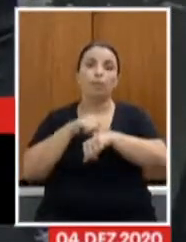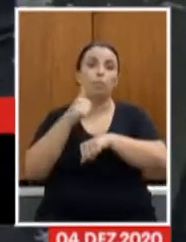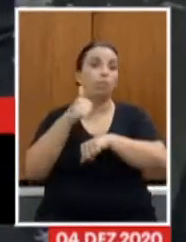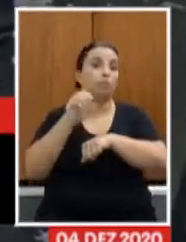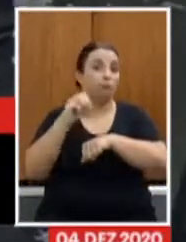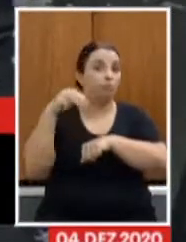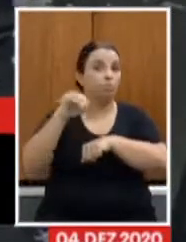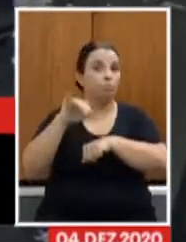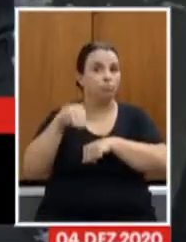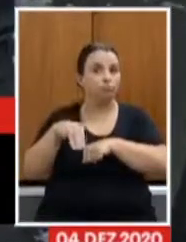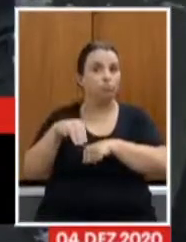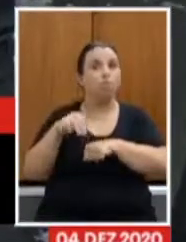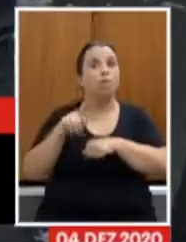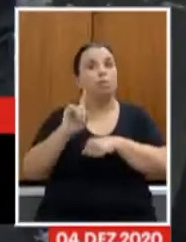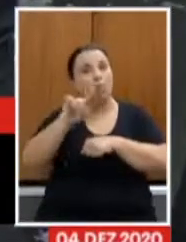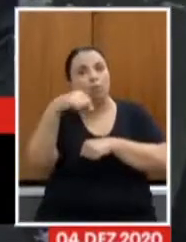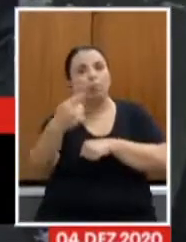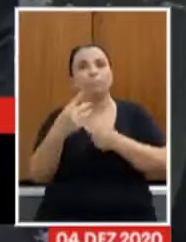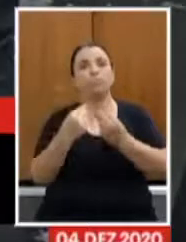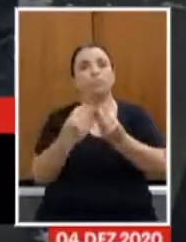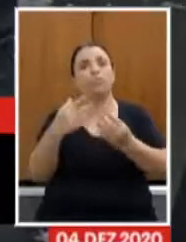10 minutos para encaminhar a votação. Deputado Tito Torres.